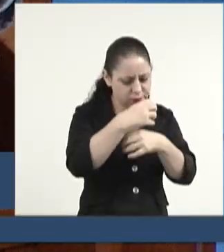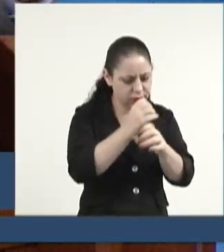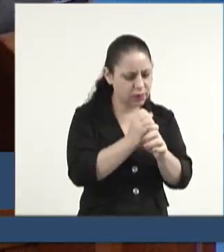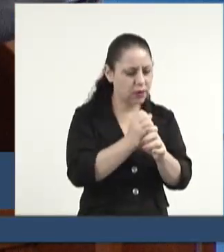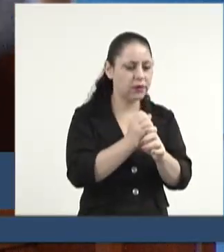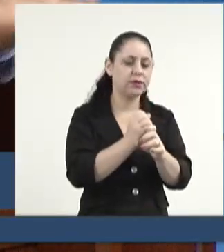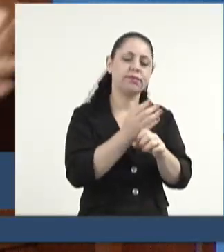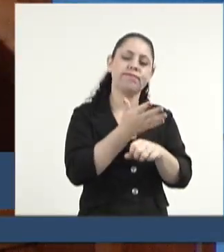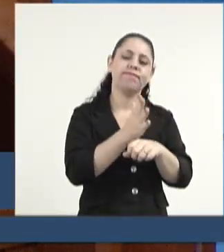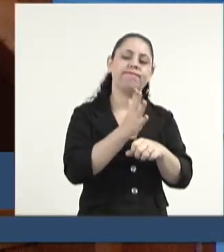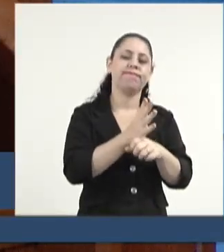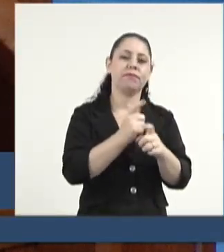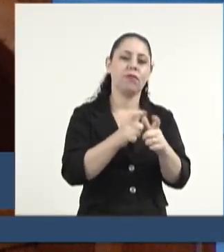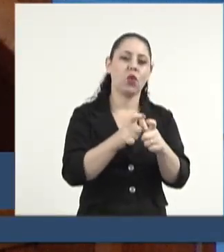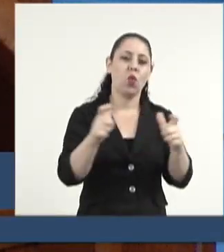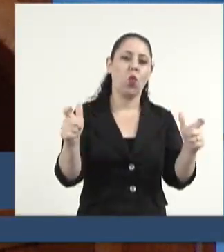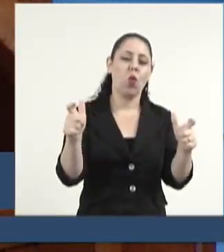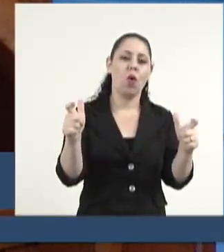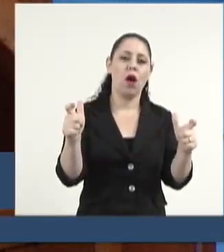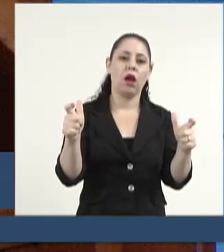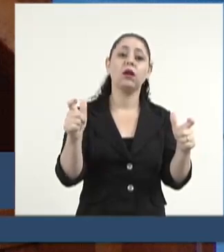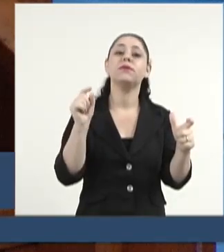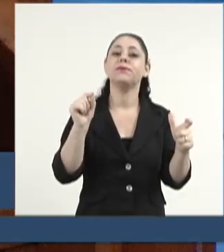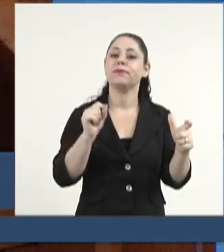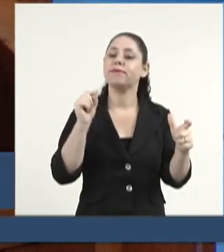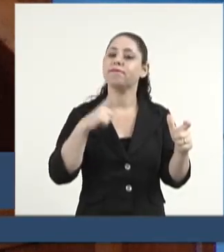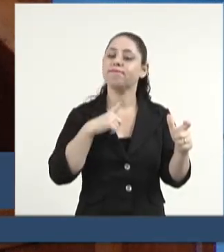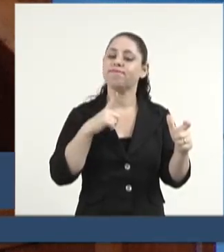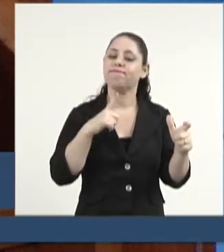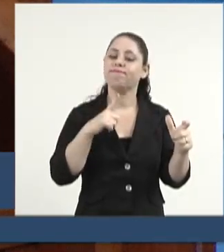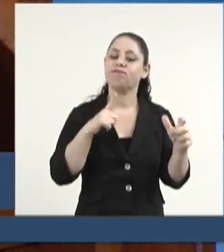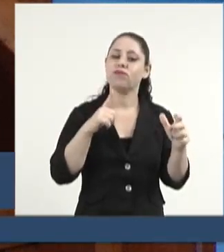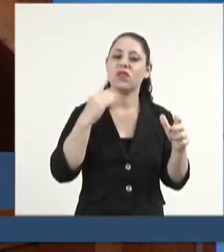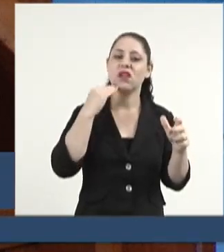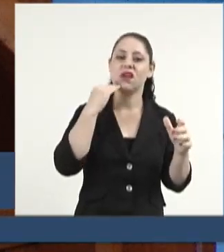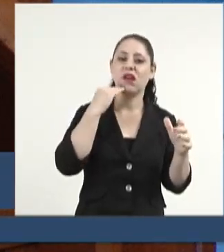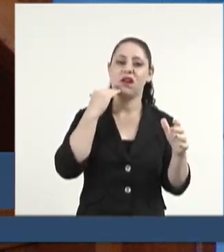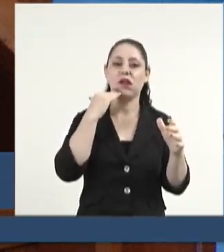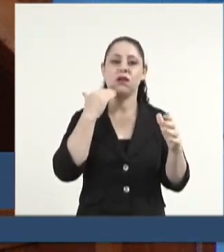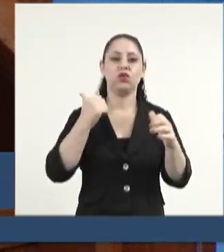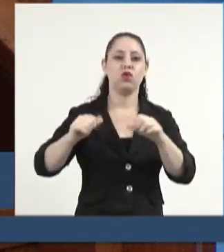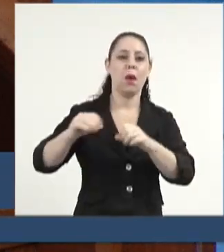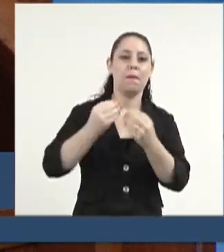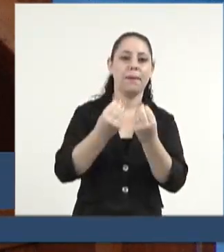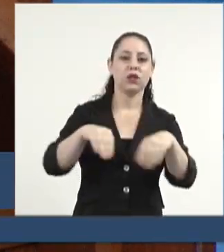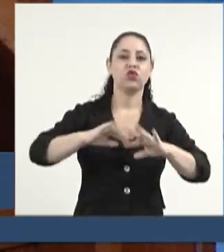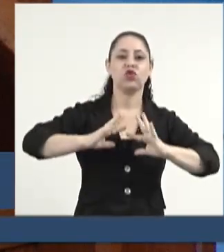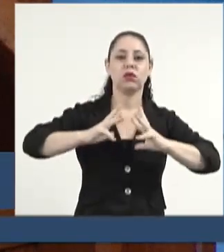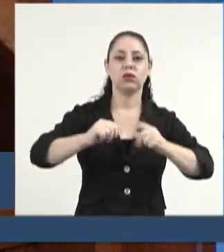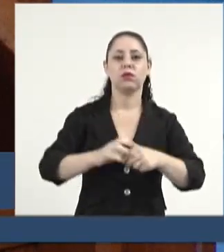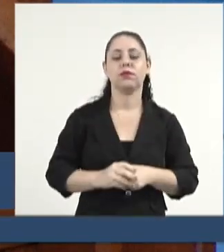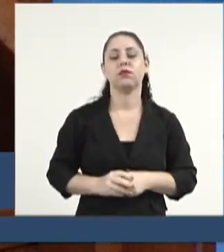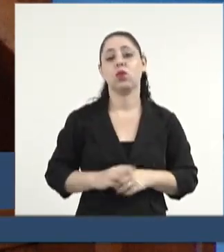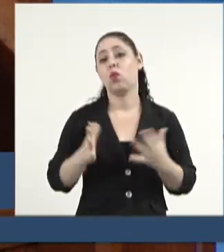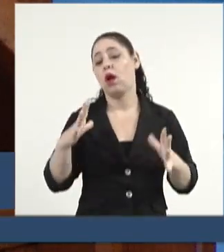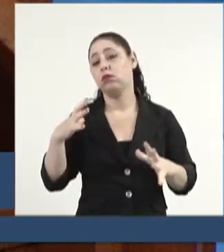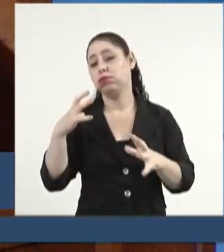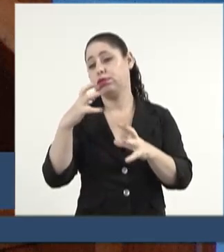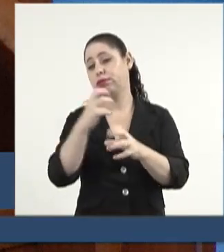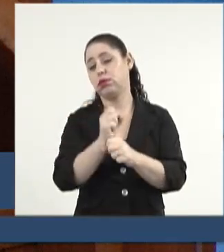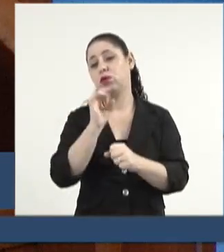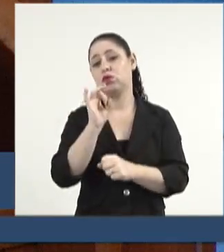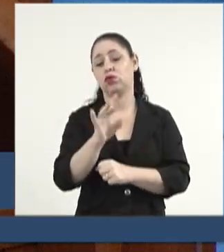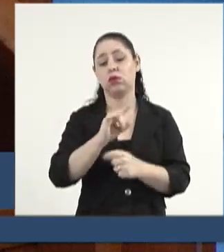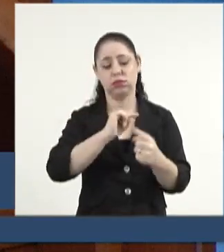uma cadeia enorme que ela acaba se desestruturando. Quando você faz um cálculo como esse, é um cálculo